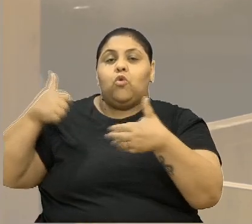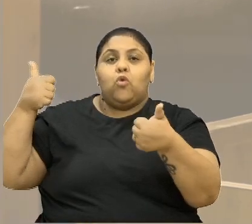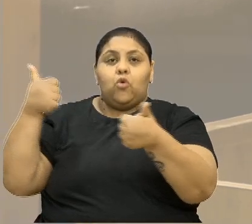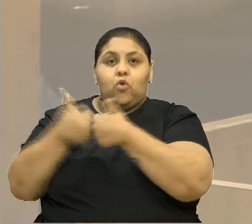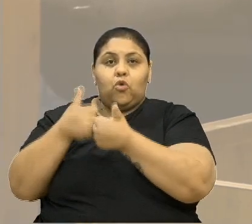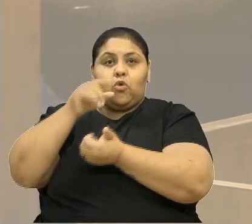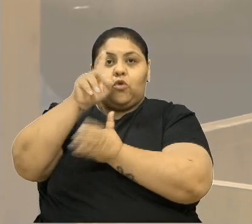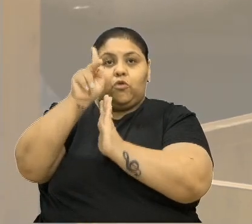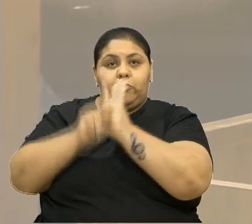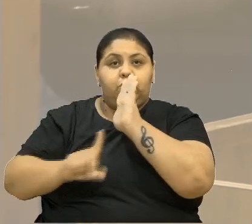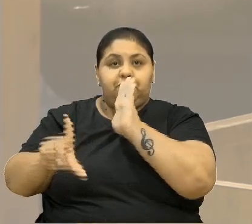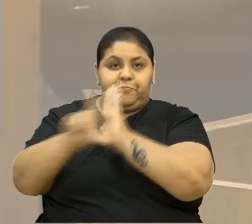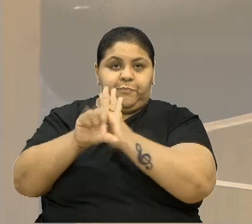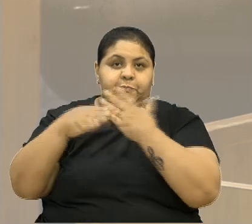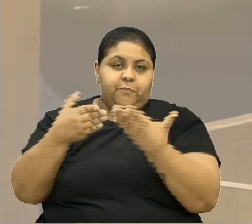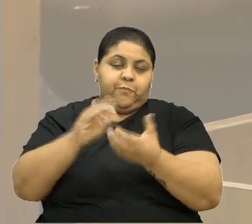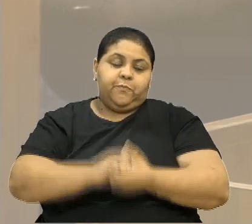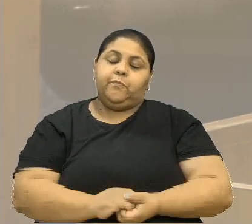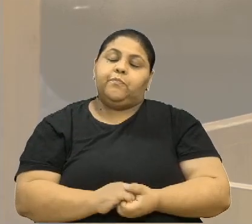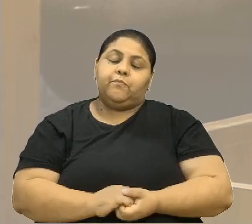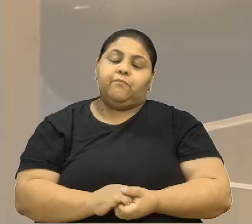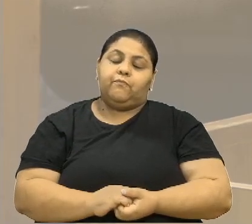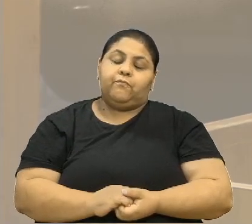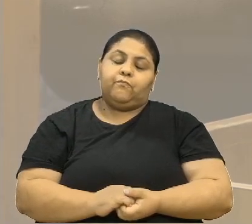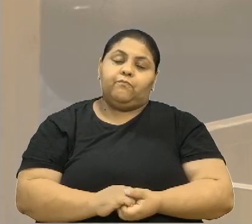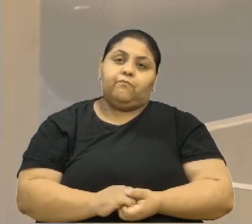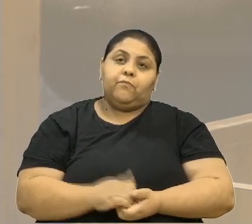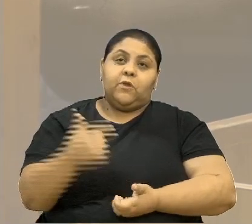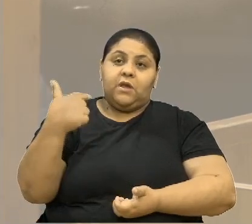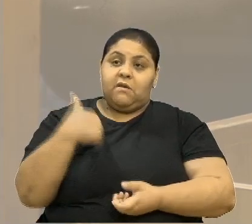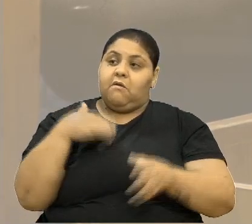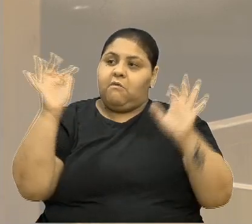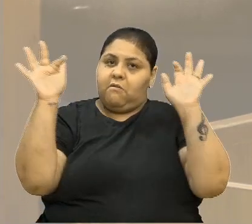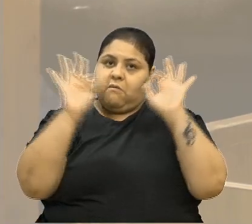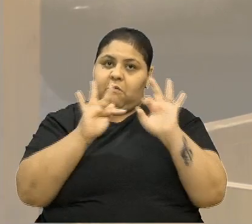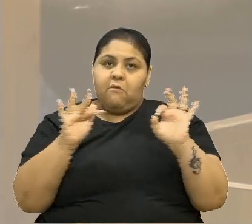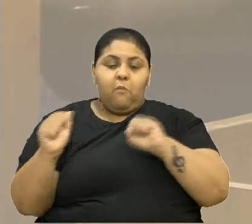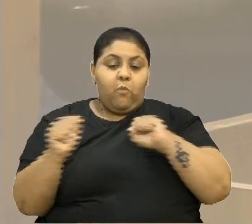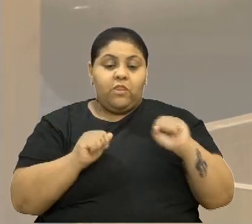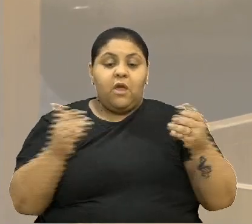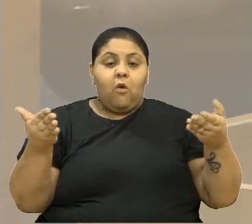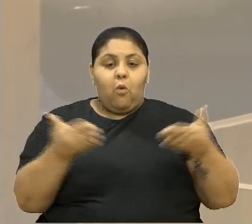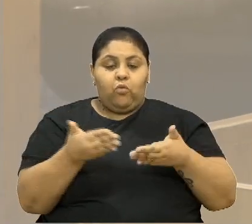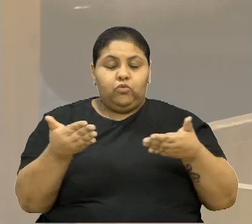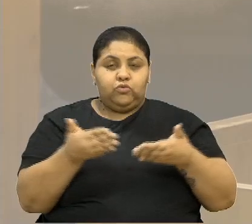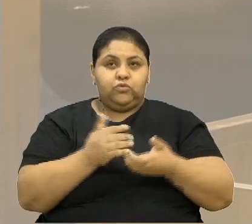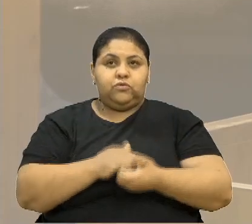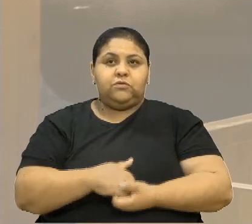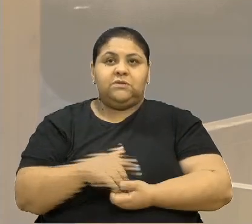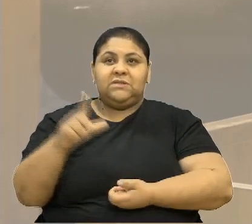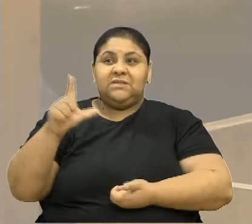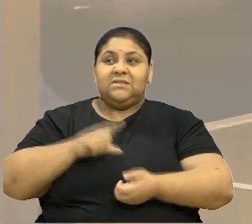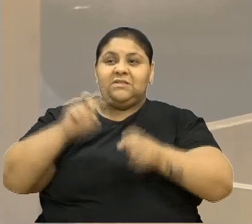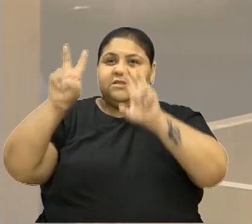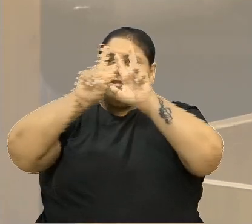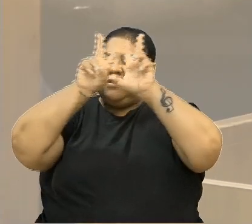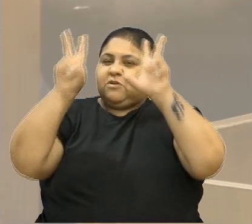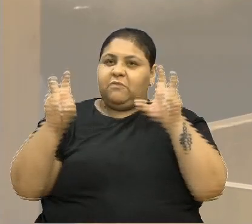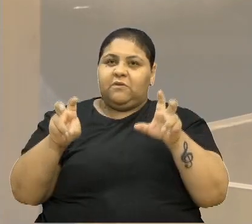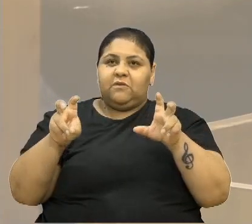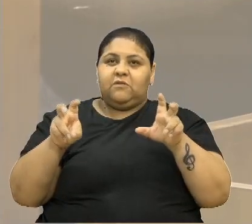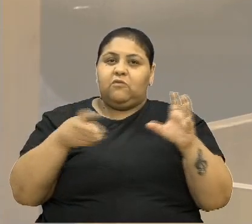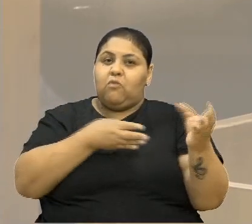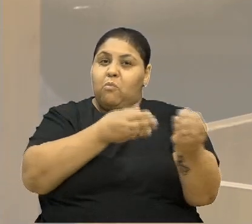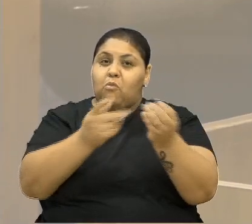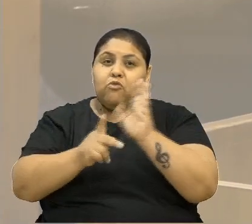desse projeto de lei. Então, fico muito feliz em poder hoje ter uma pauta repleta de